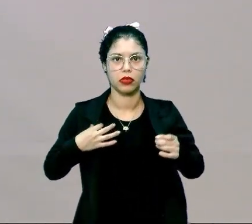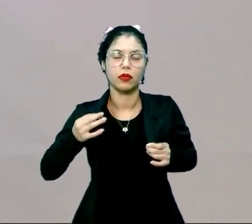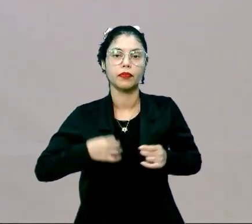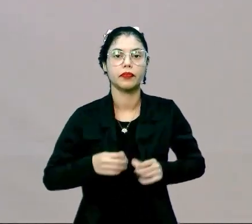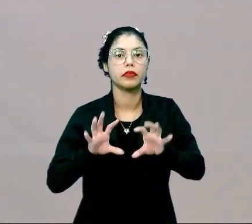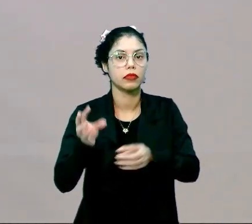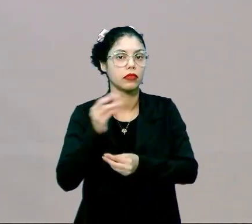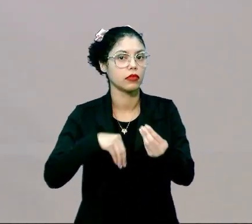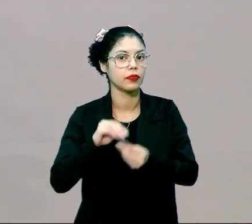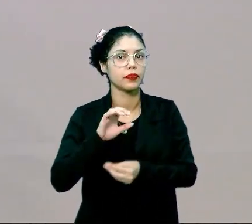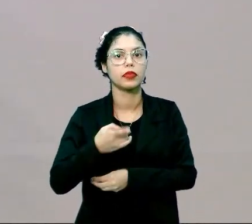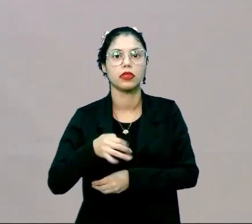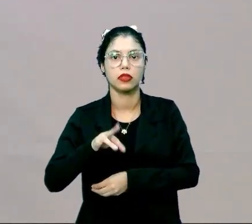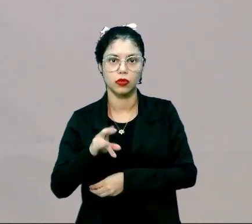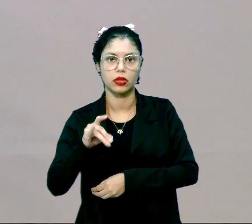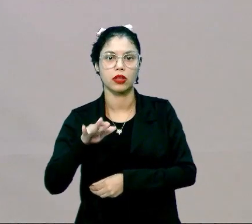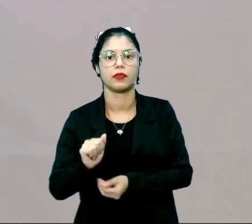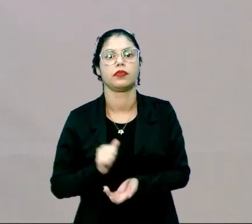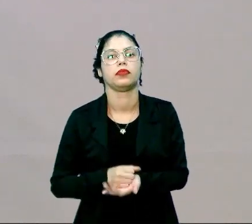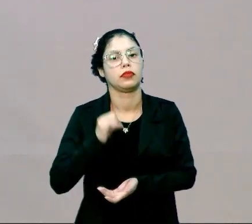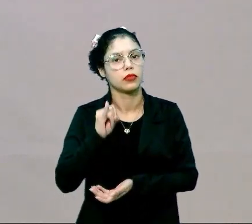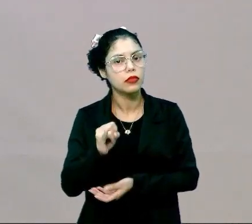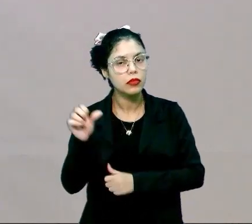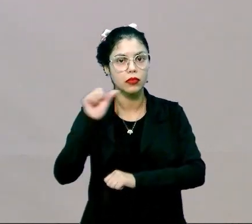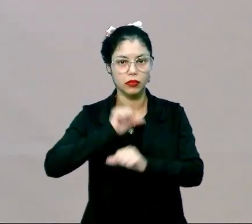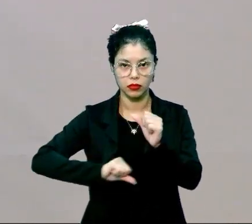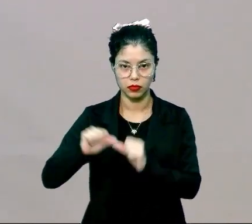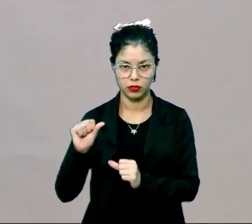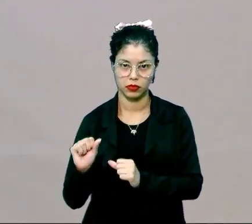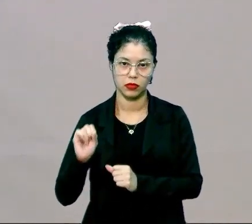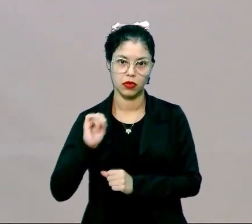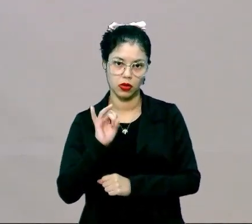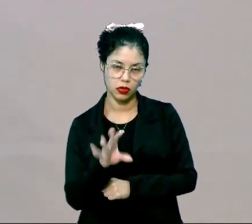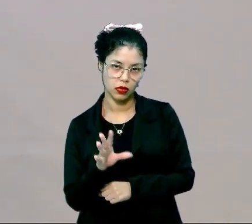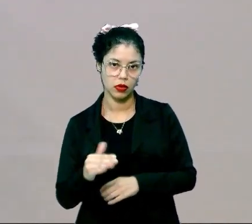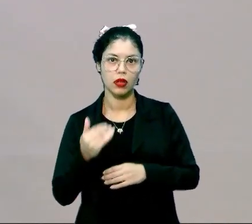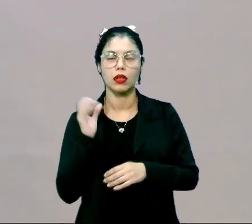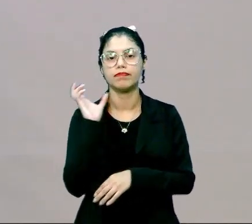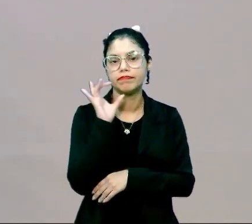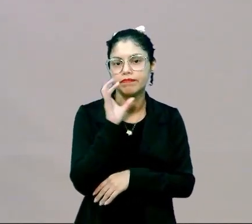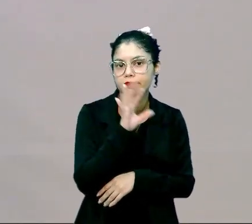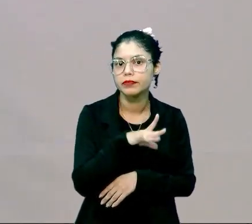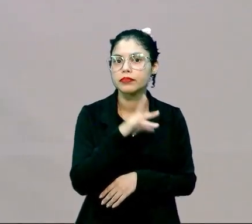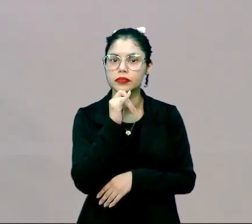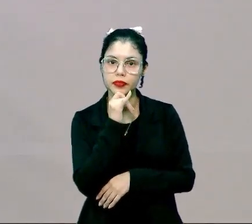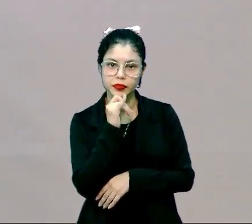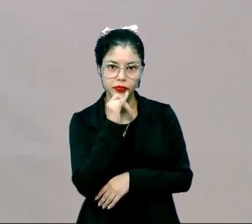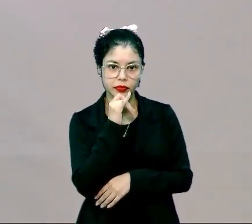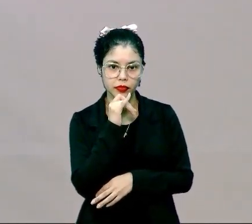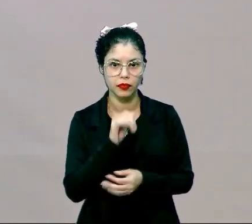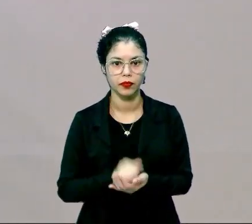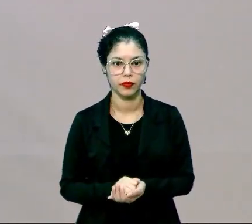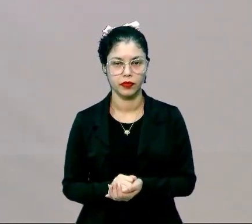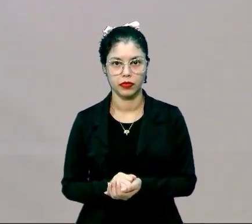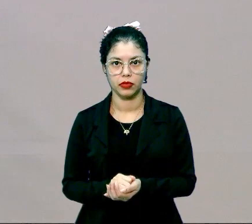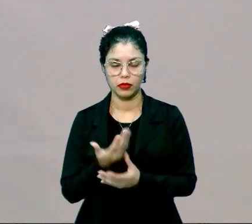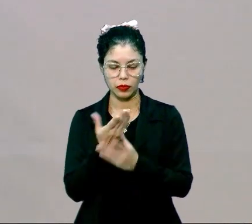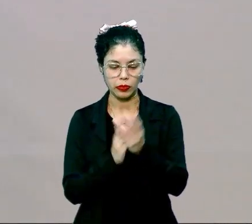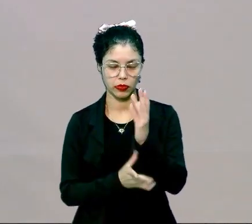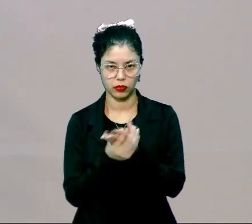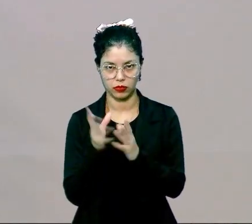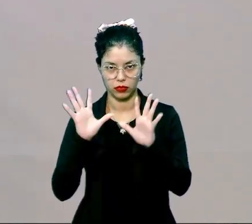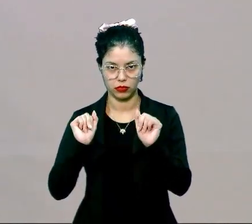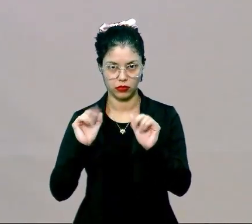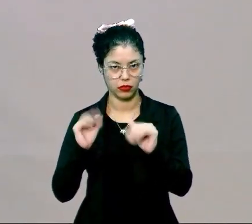é uma reação exotérmica. Se fosse o contrário, se a sua pele esquentasse, como por exemplo, você colocar as mãos próximo